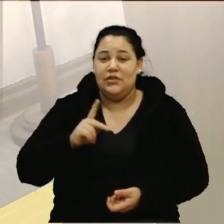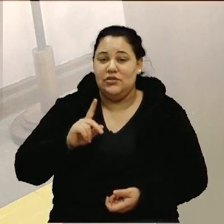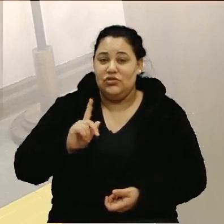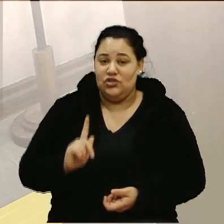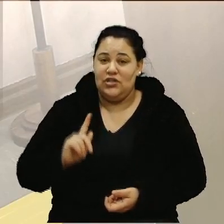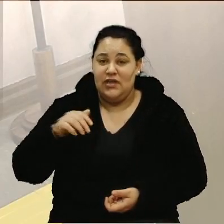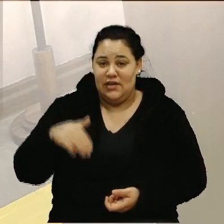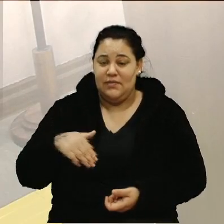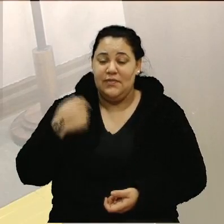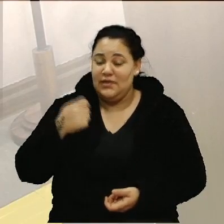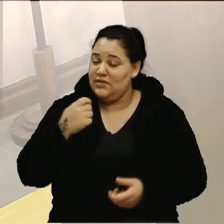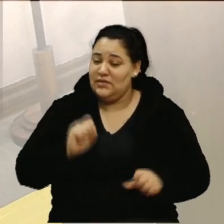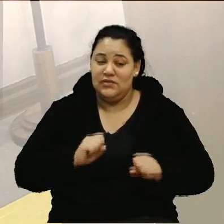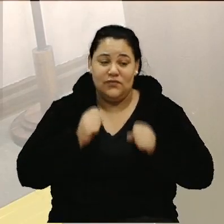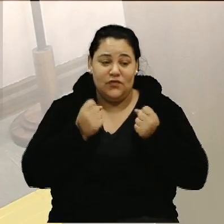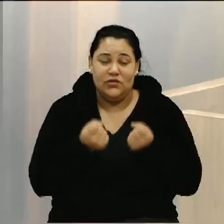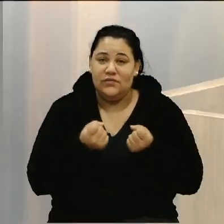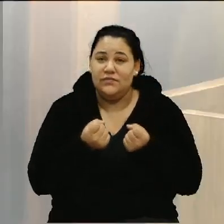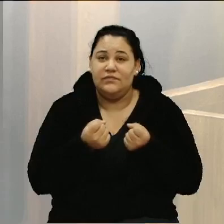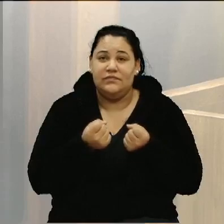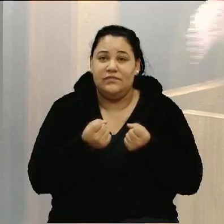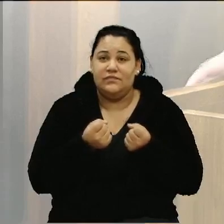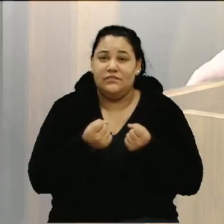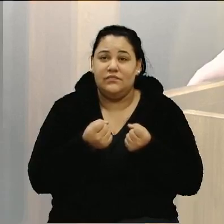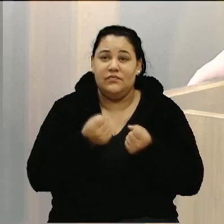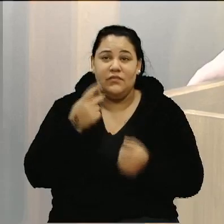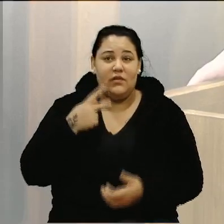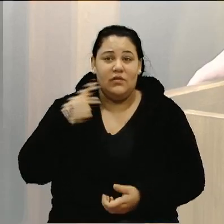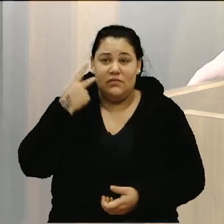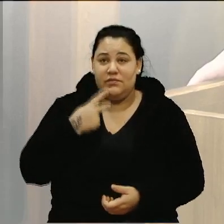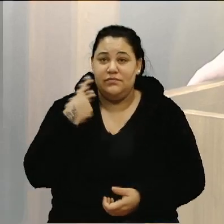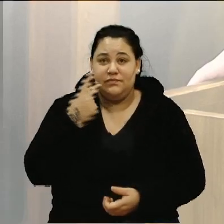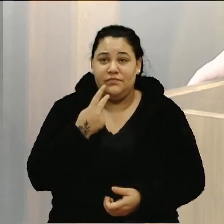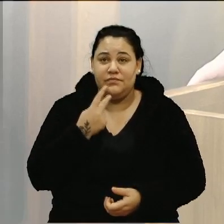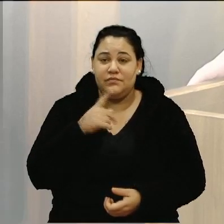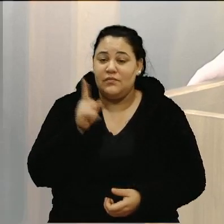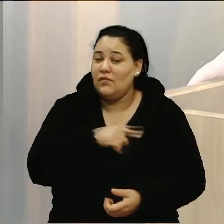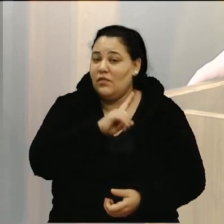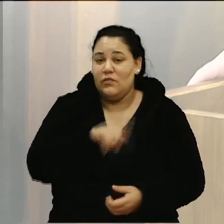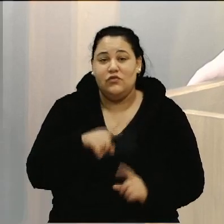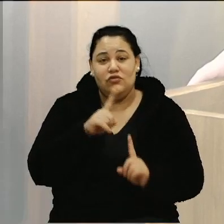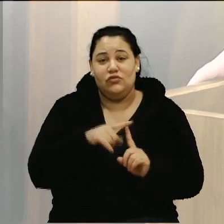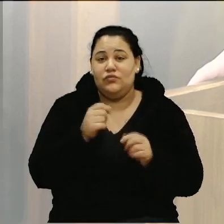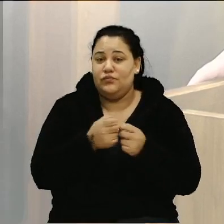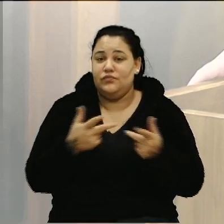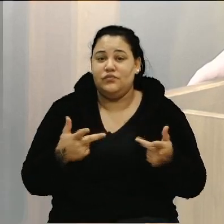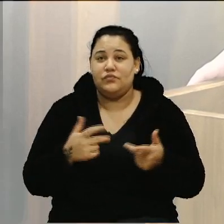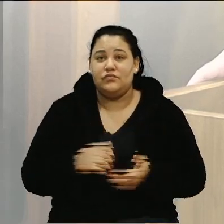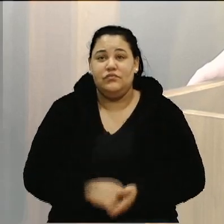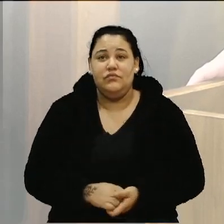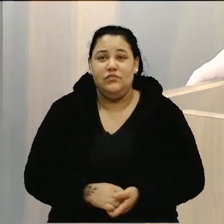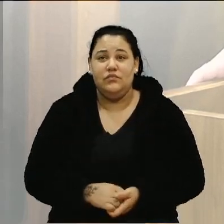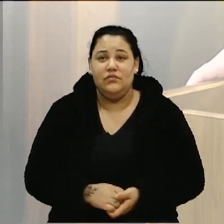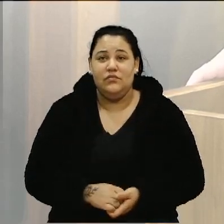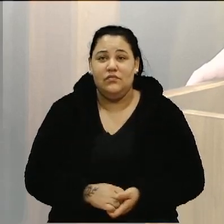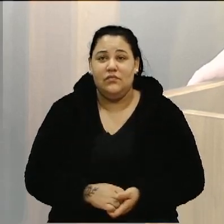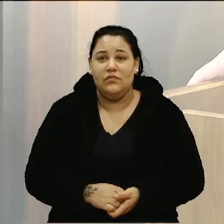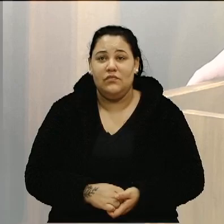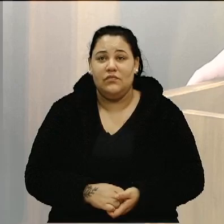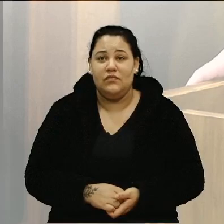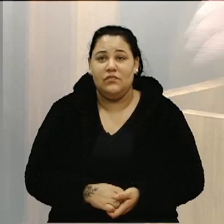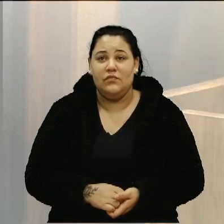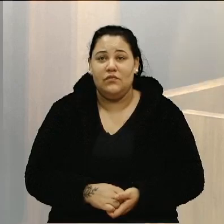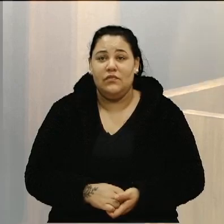esforços, vereadora, para vetar esse tipo de situação. Talvez não tenhamos